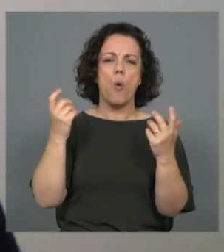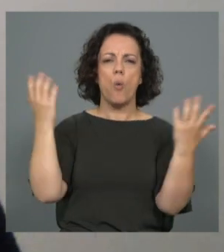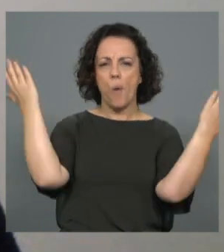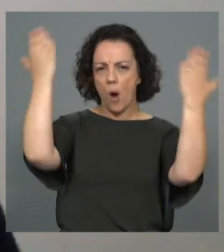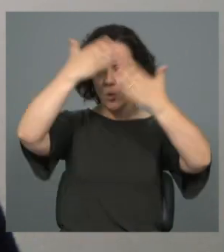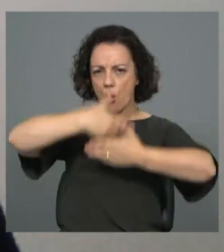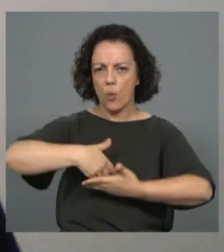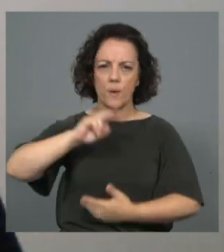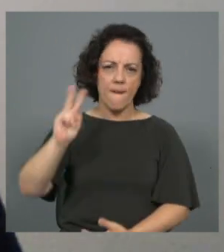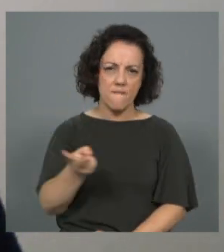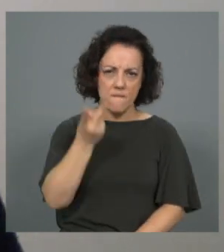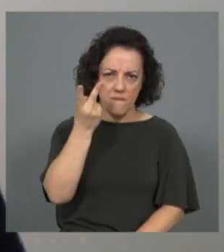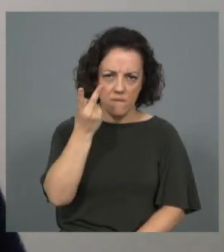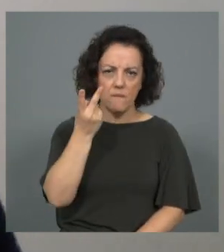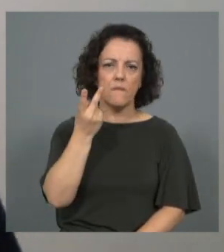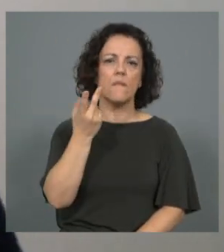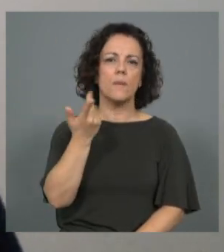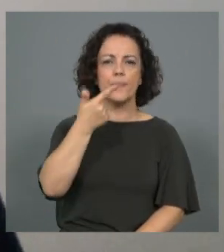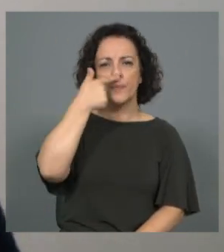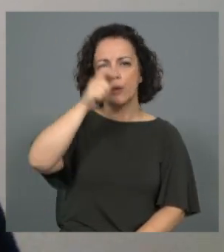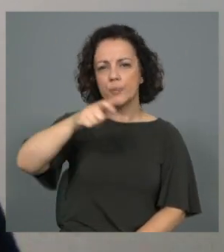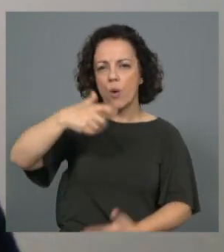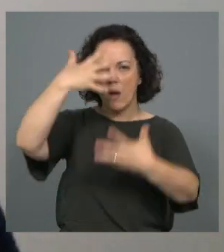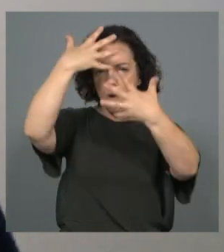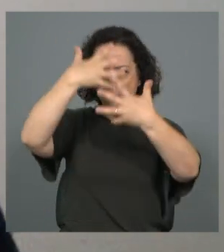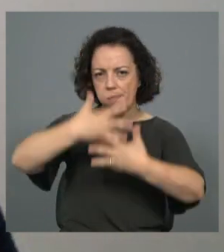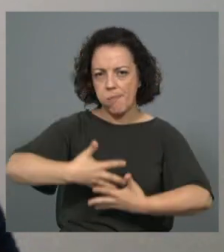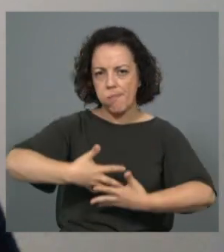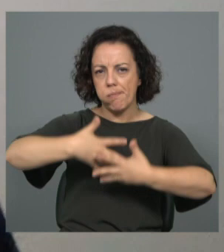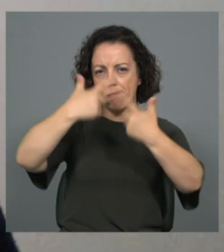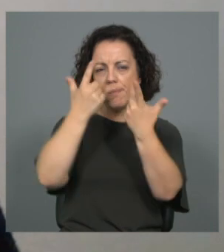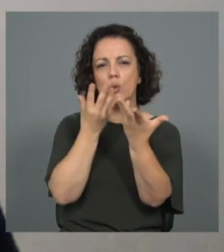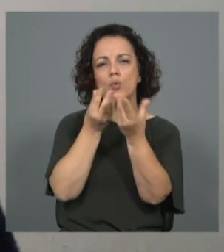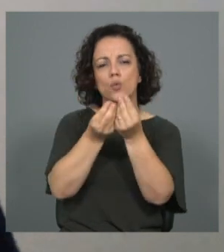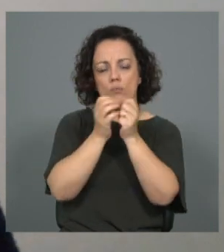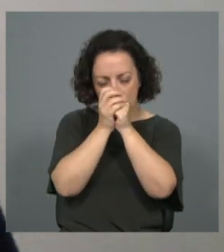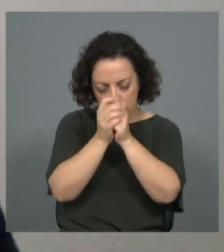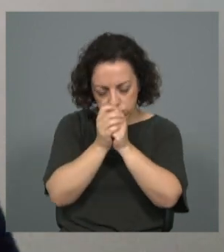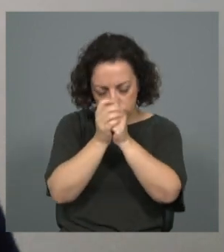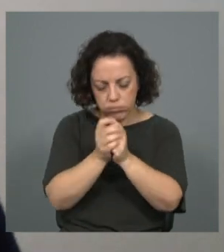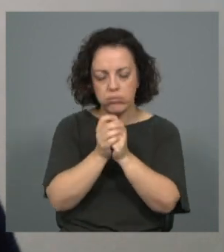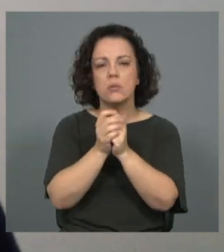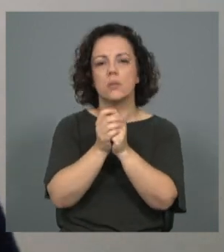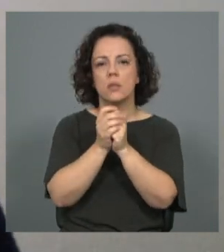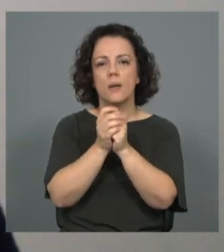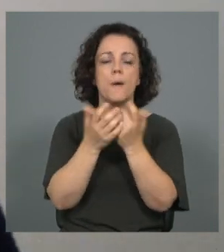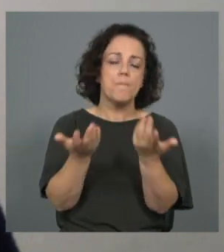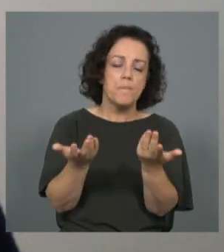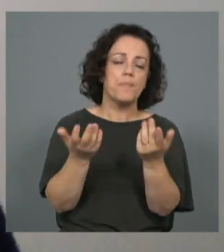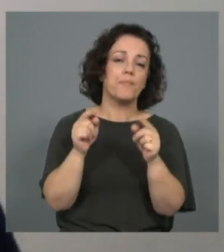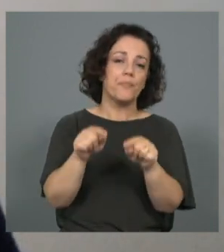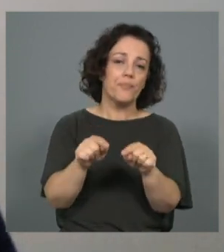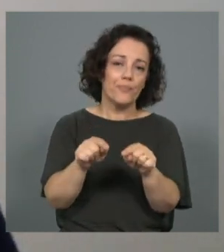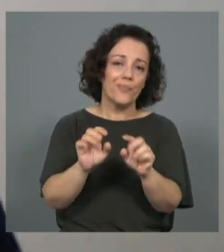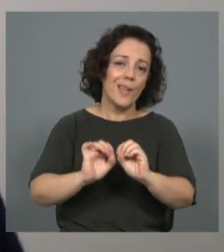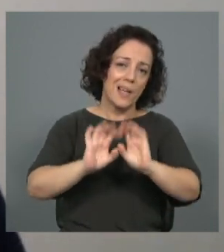noturnas onde as pessoas ficam a noite toda com o Senhor em oração. E claro que nestes